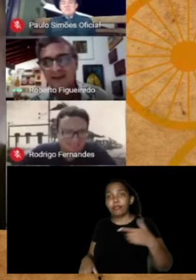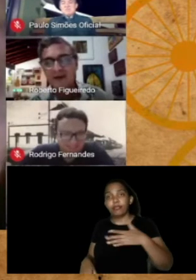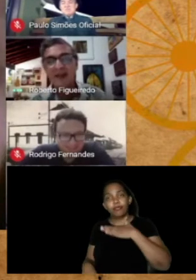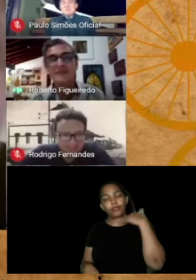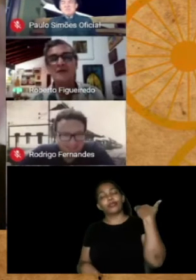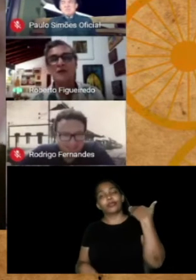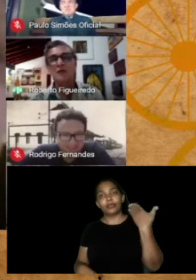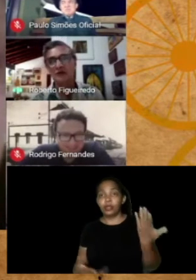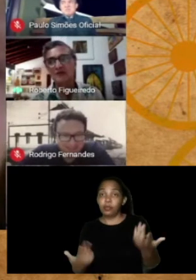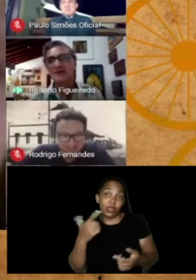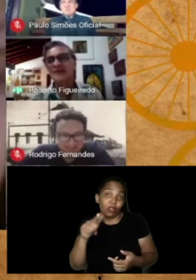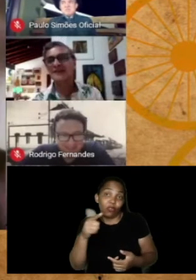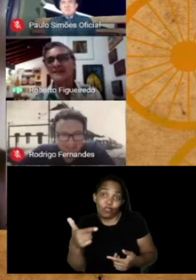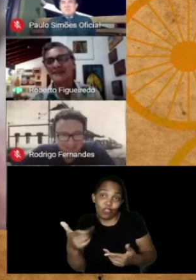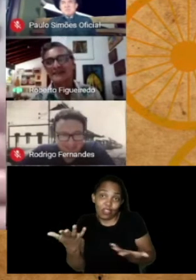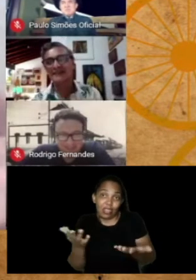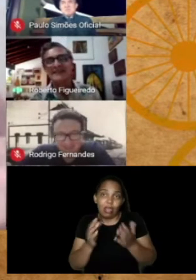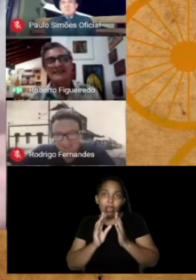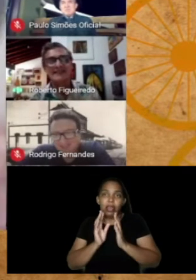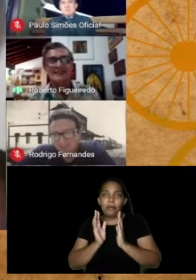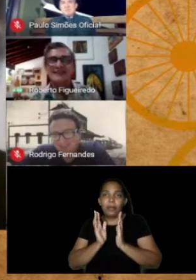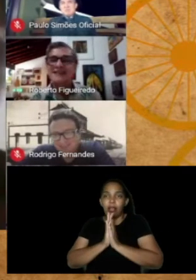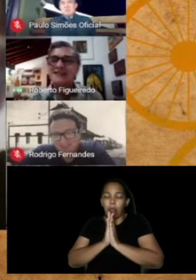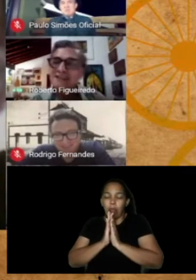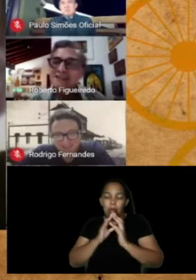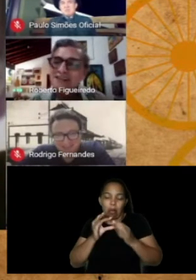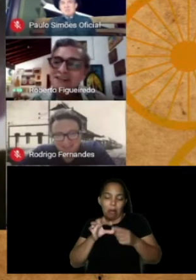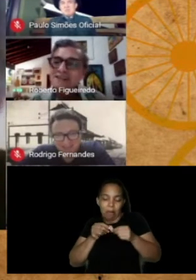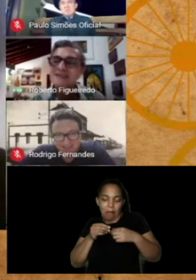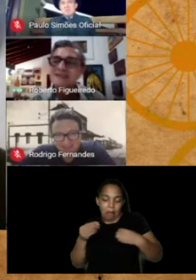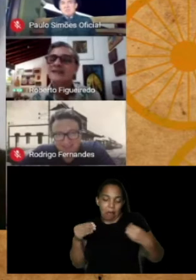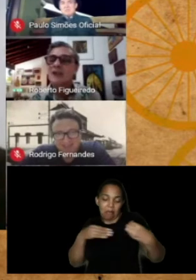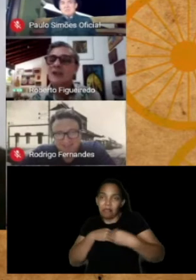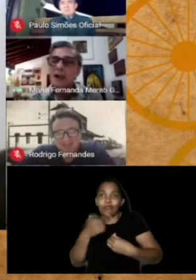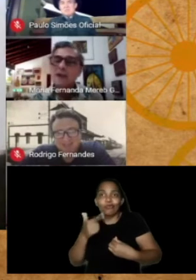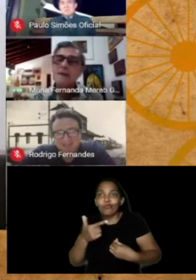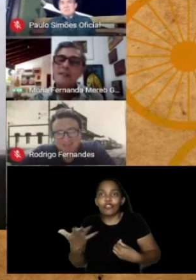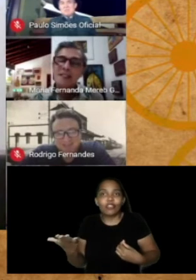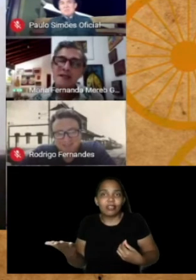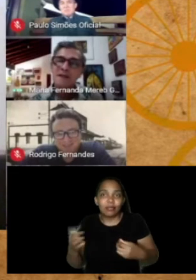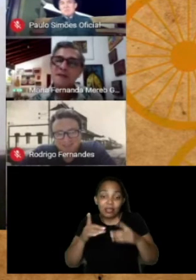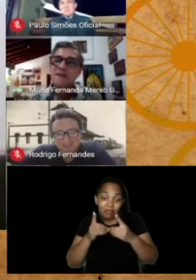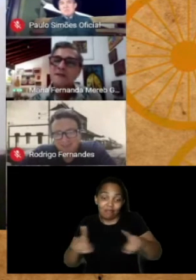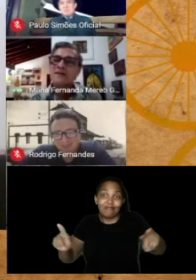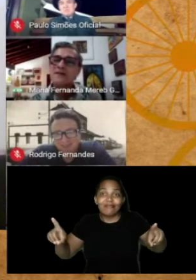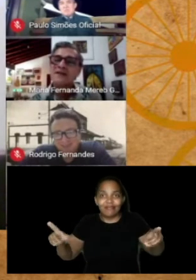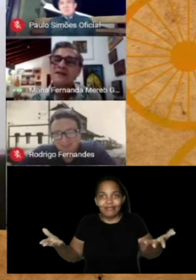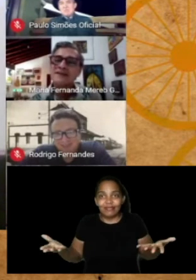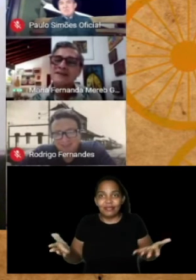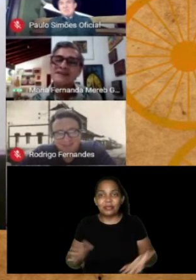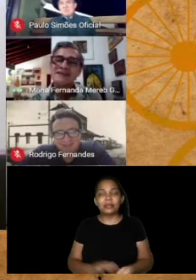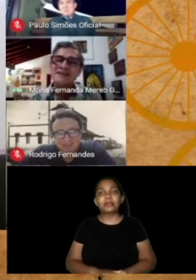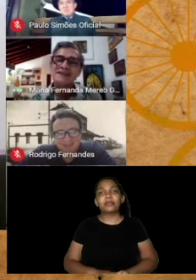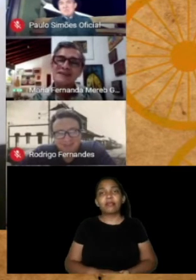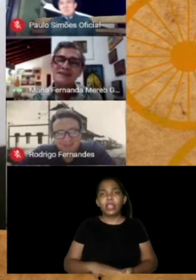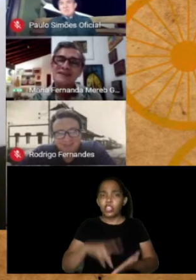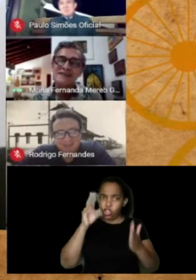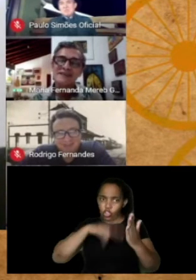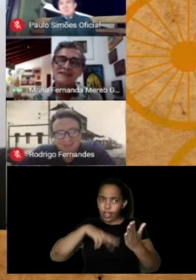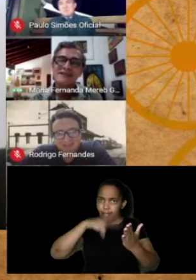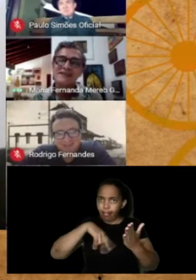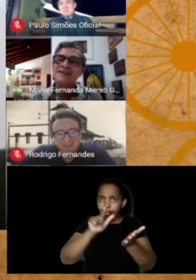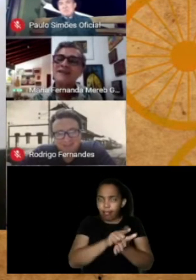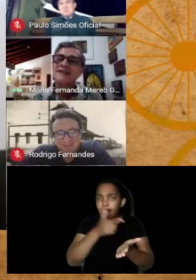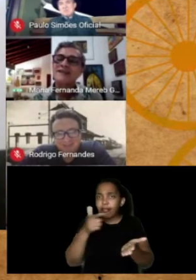sem essa oração no bolso. Ele, segundo a lenda da história que a gente vê nos jornais ali, diz que ele